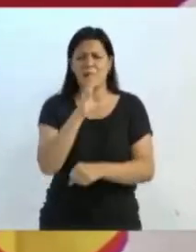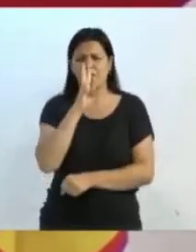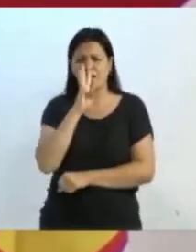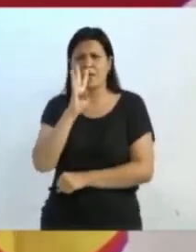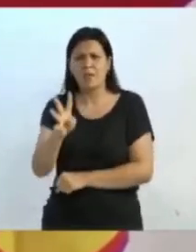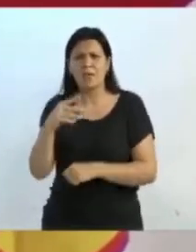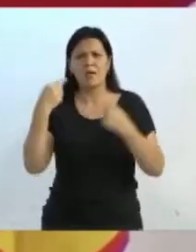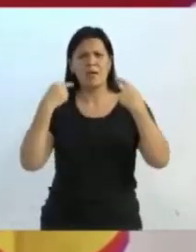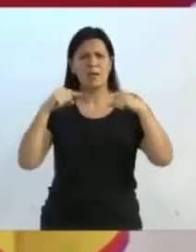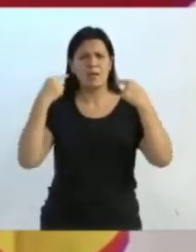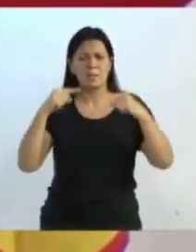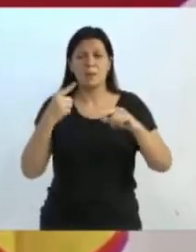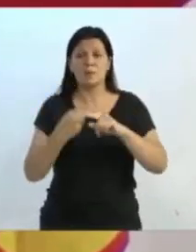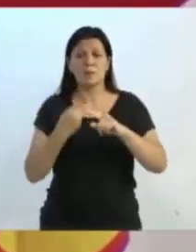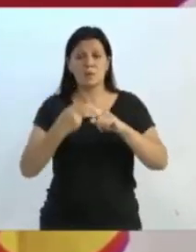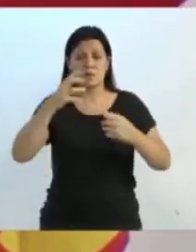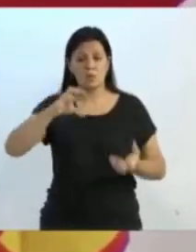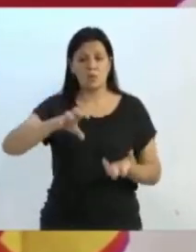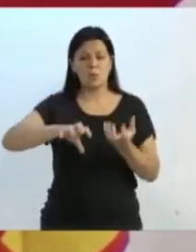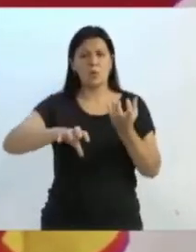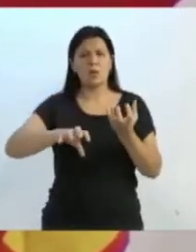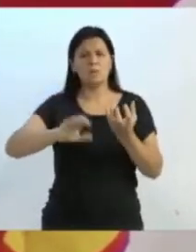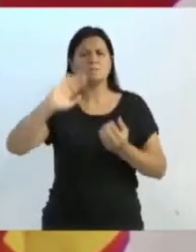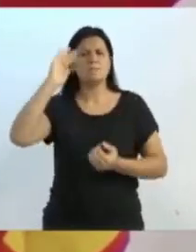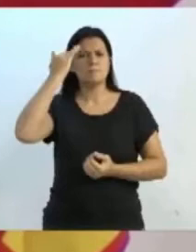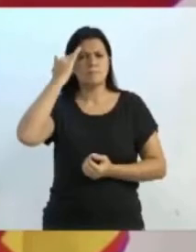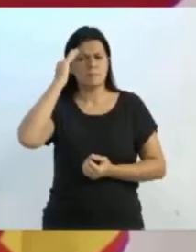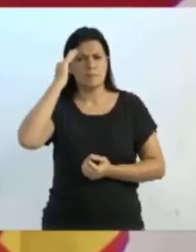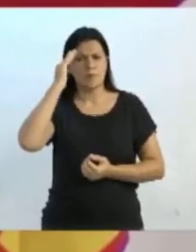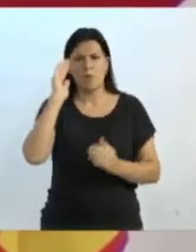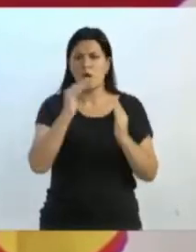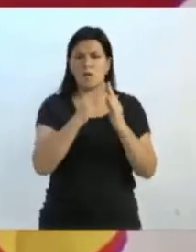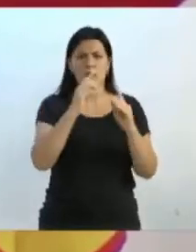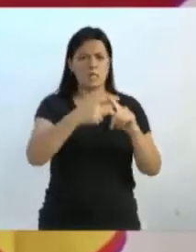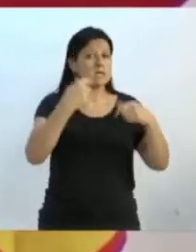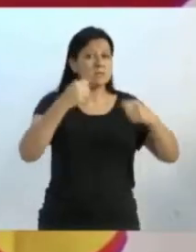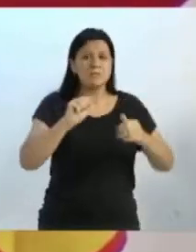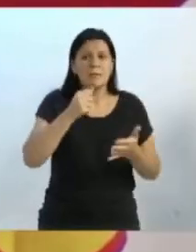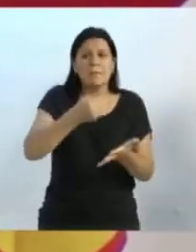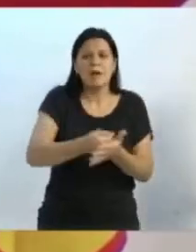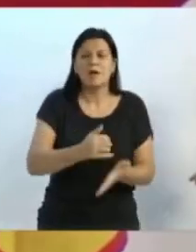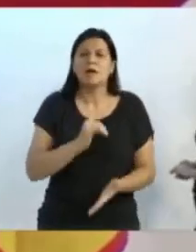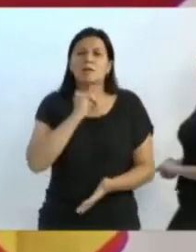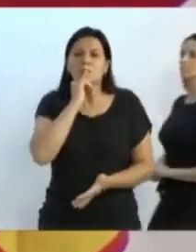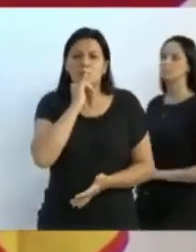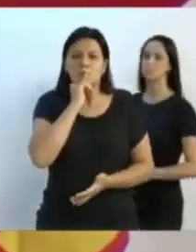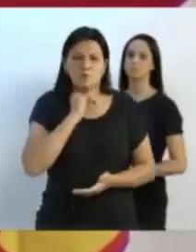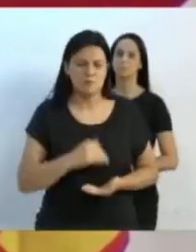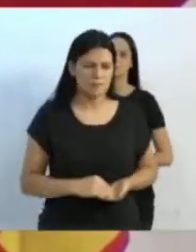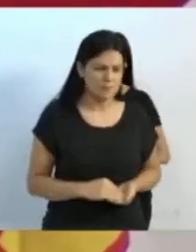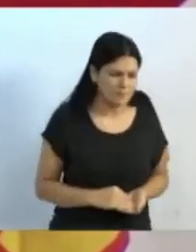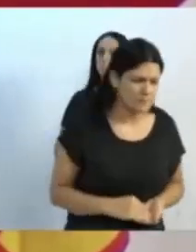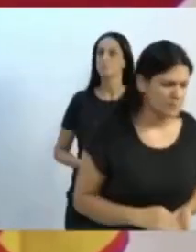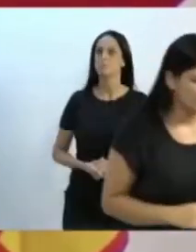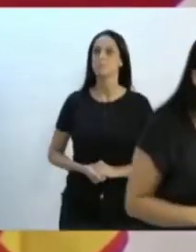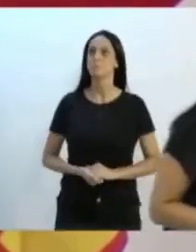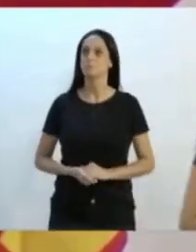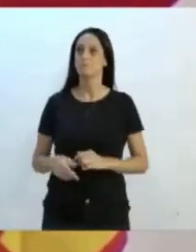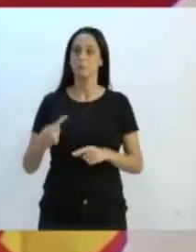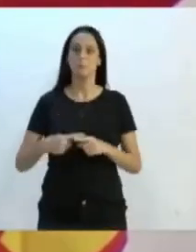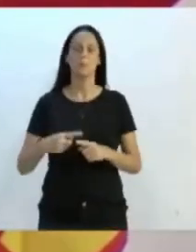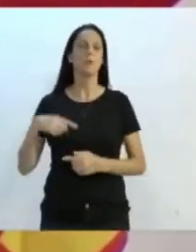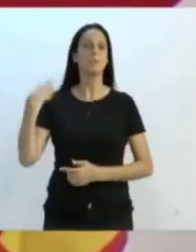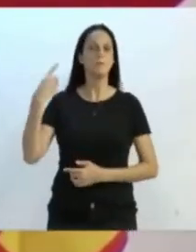Nacional entendeu que a igreja não deveria ser tributada, é porque os que lá estão, os